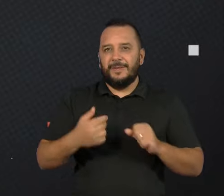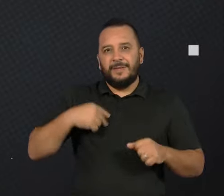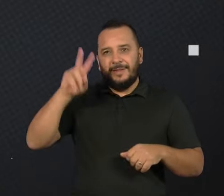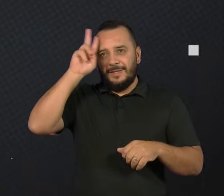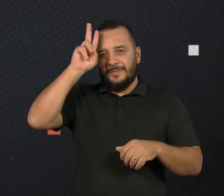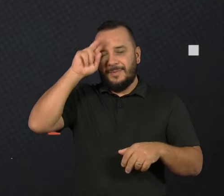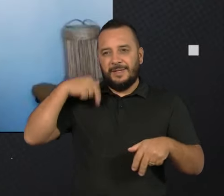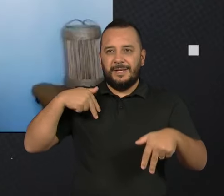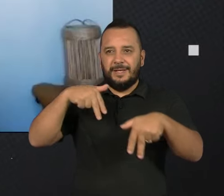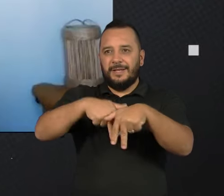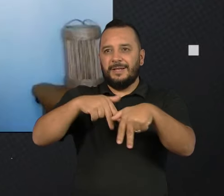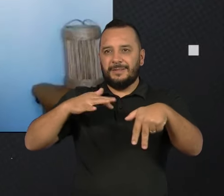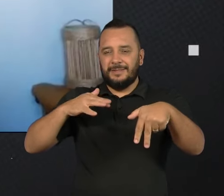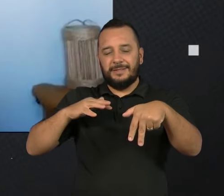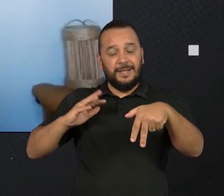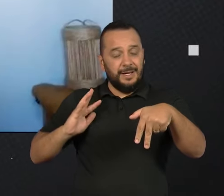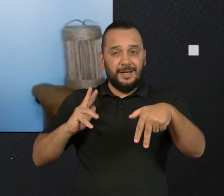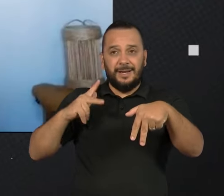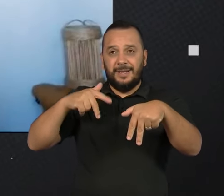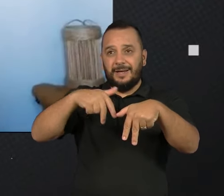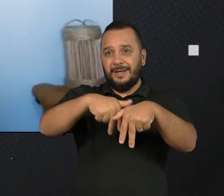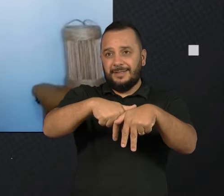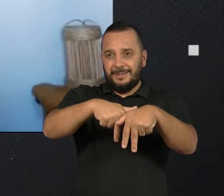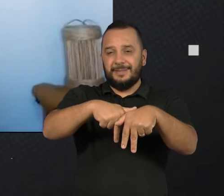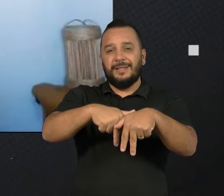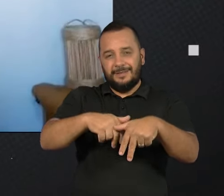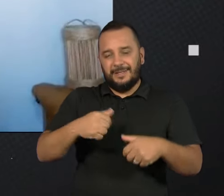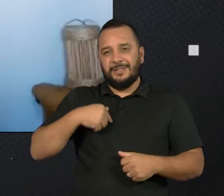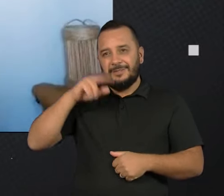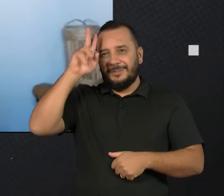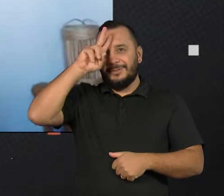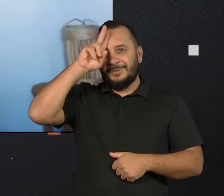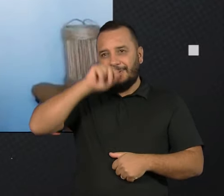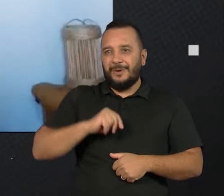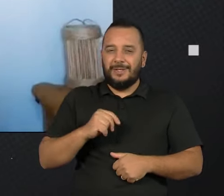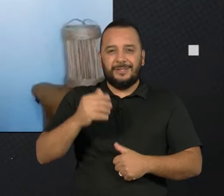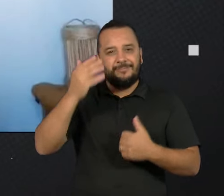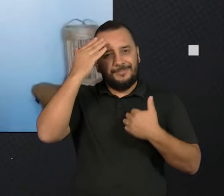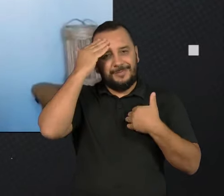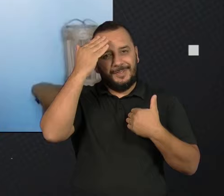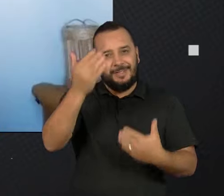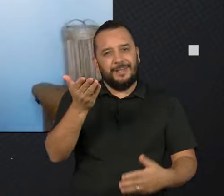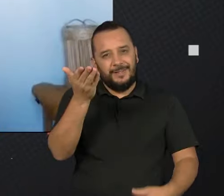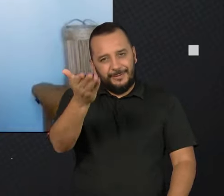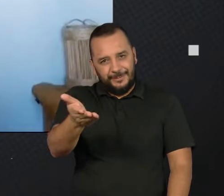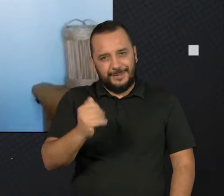de história, de memória. Então, eu sou muito grata a você,